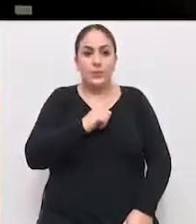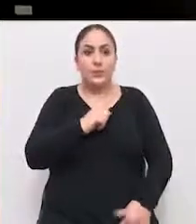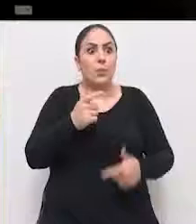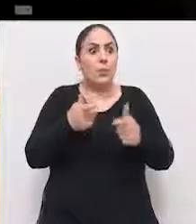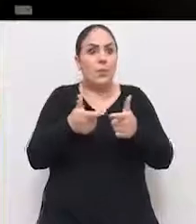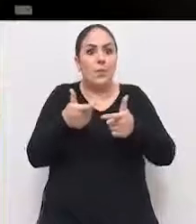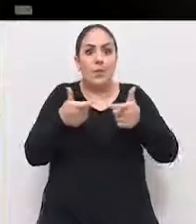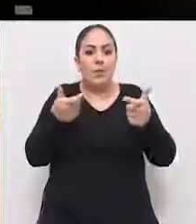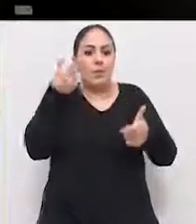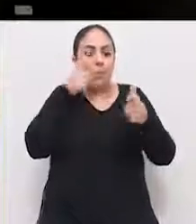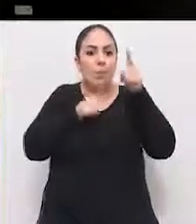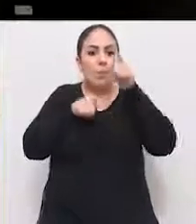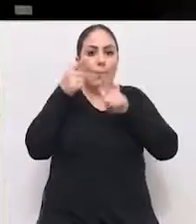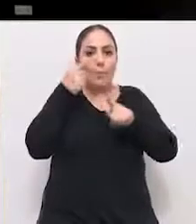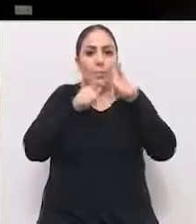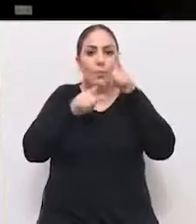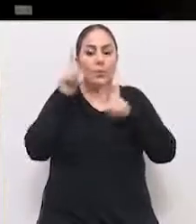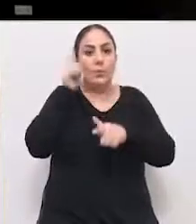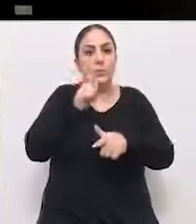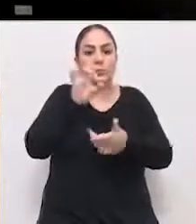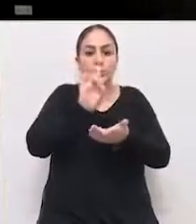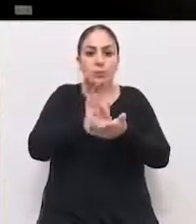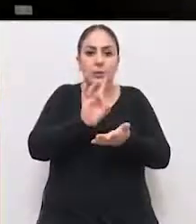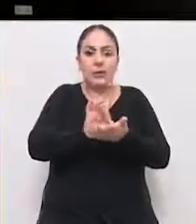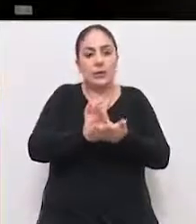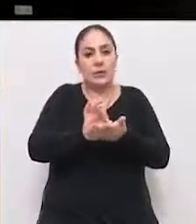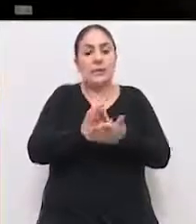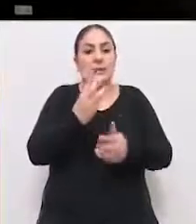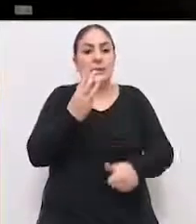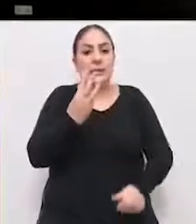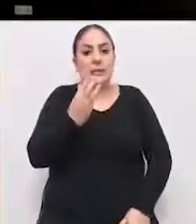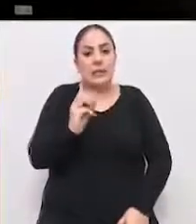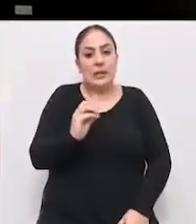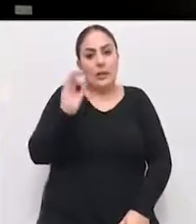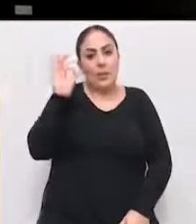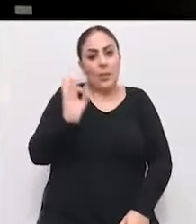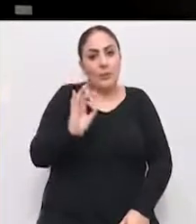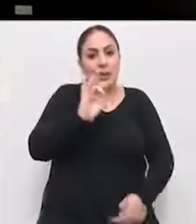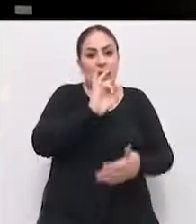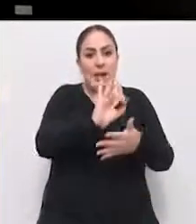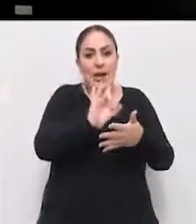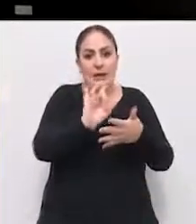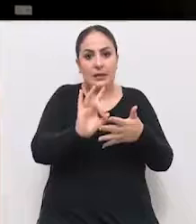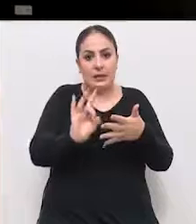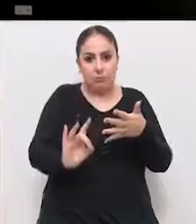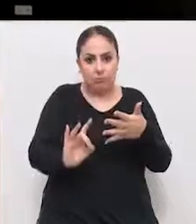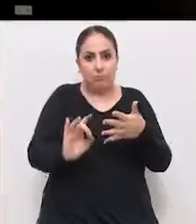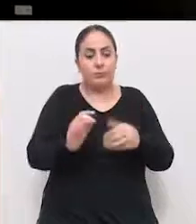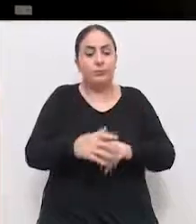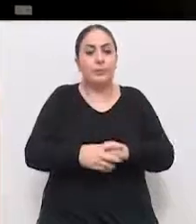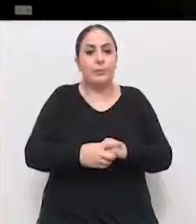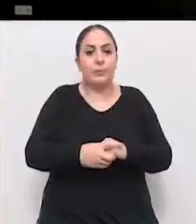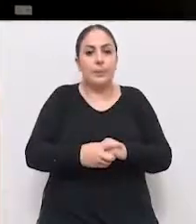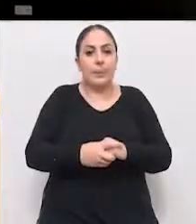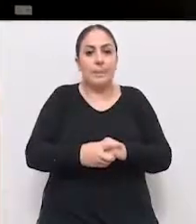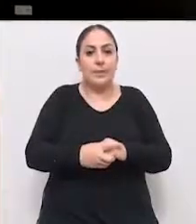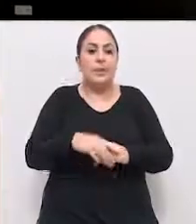uma grande conquista de ter assegurado no mínimo 30% em cada pleito